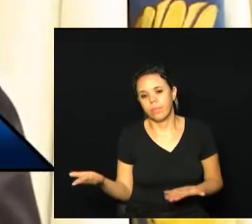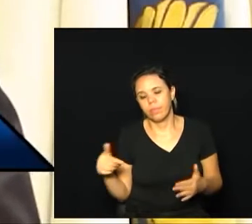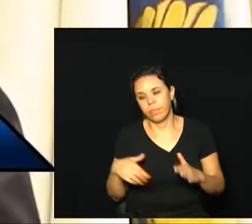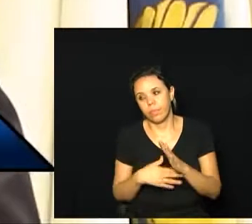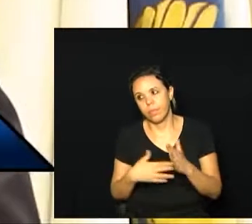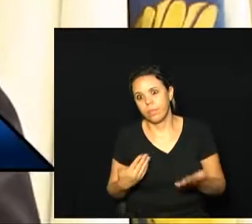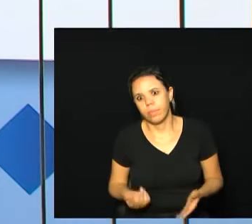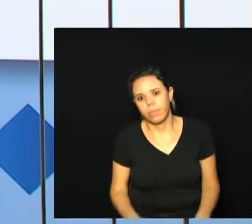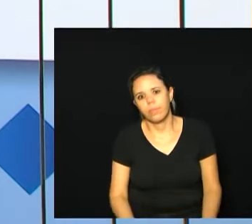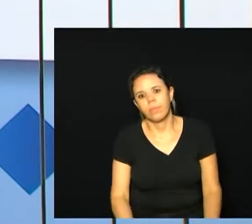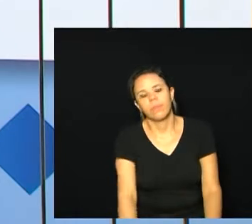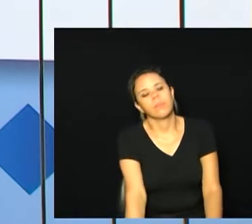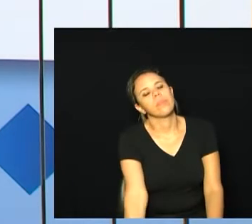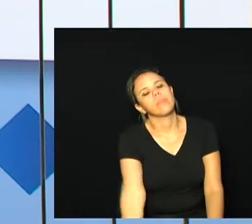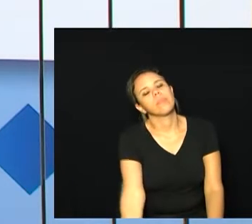casa.